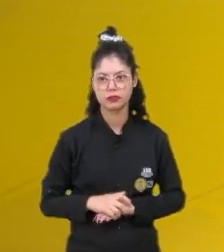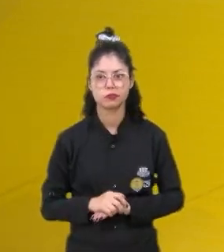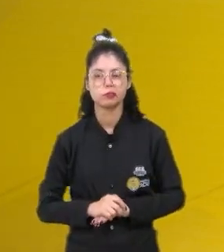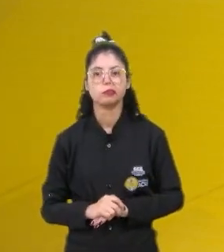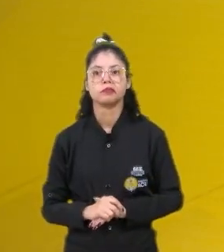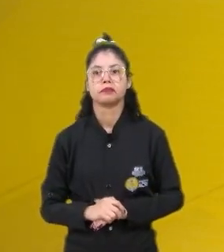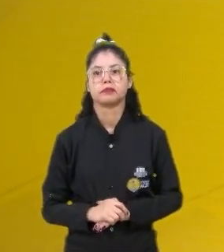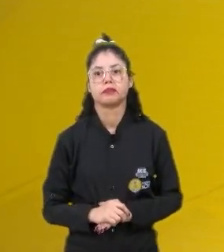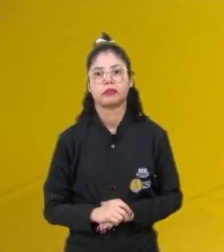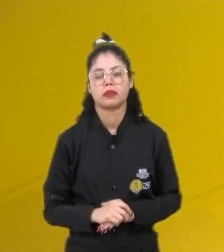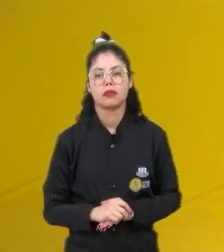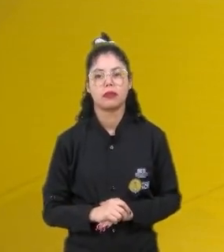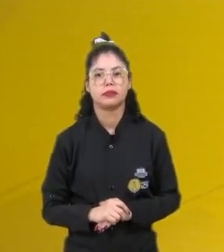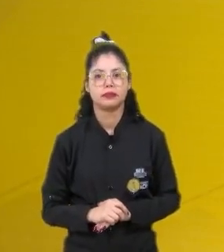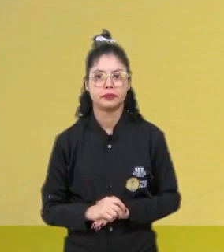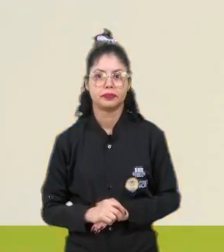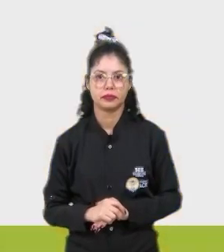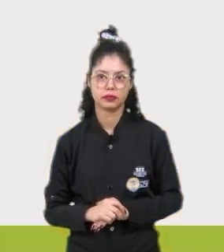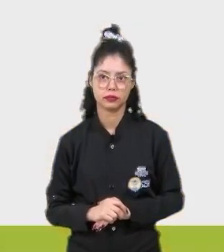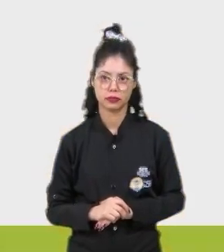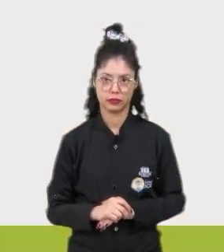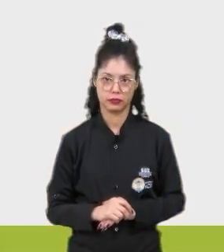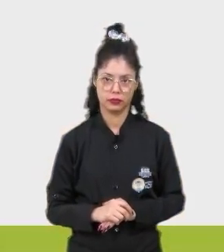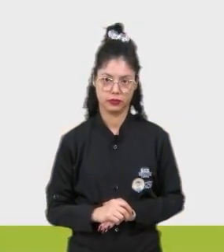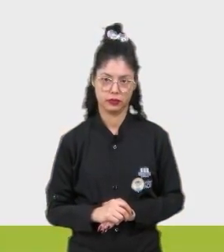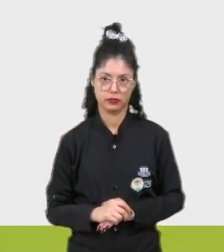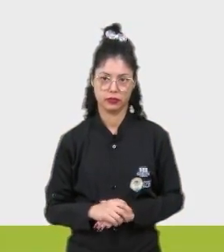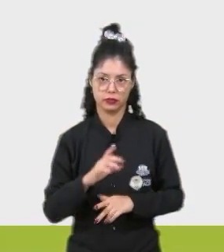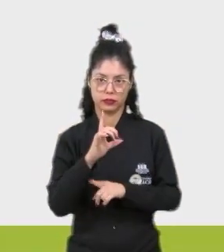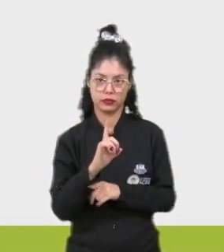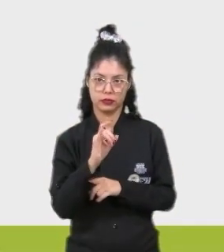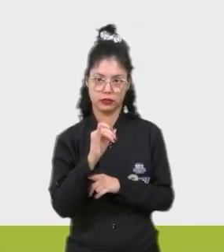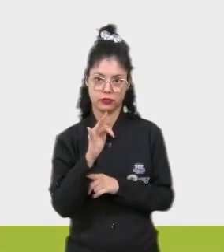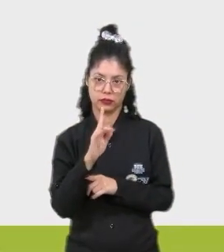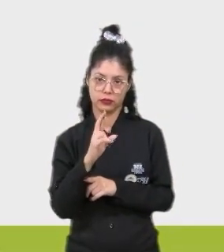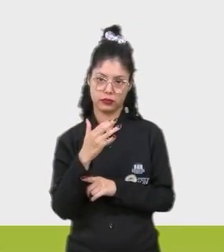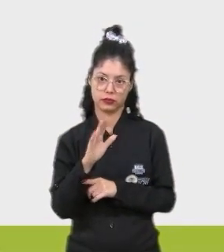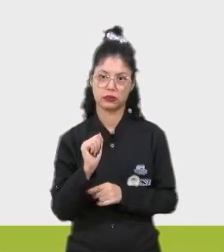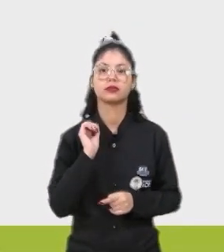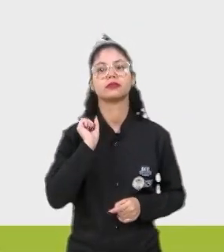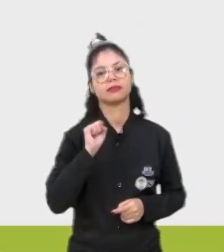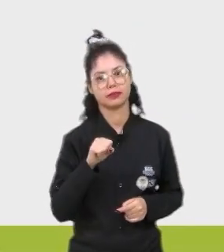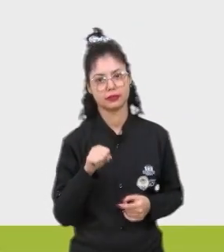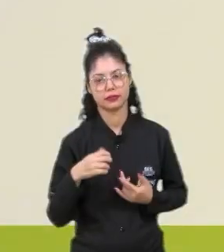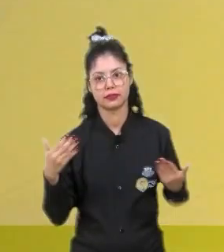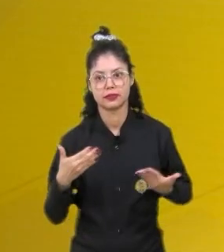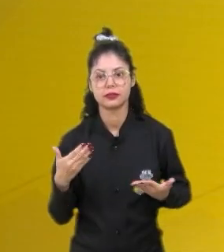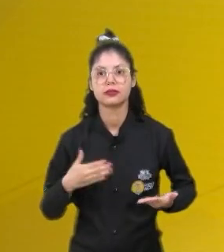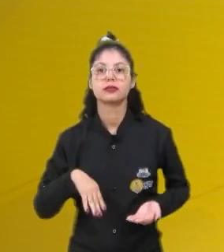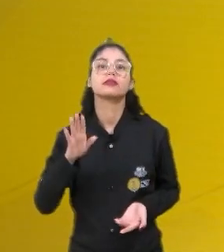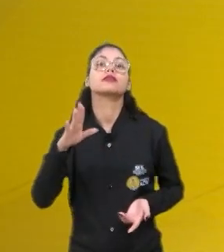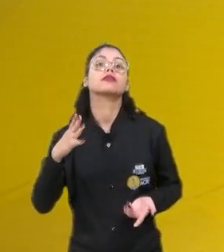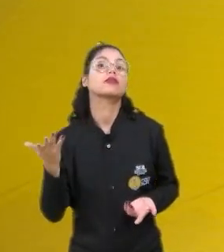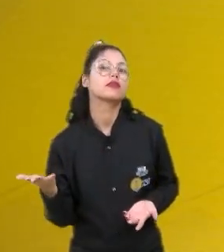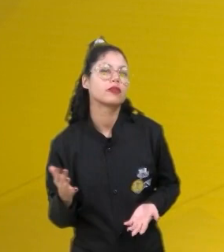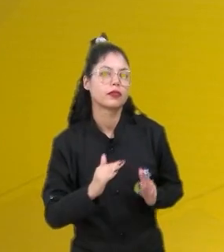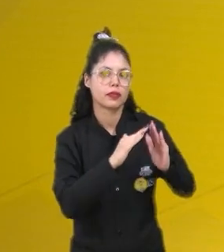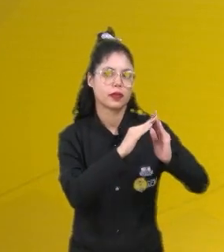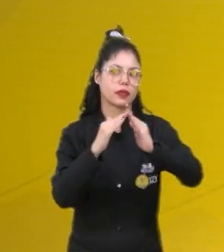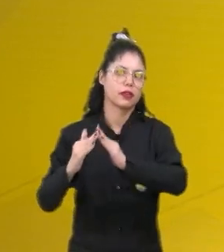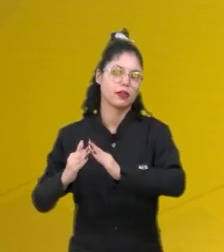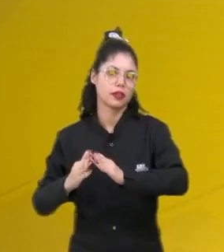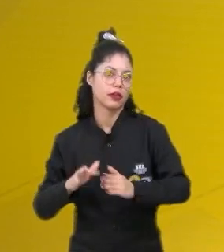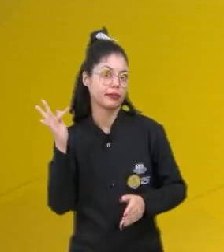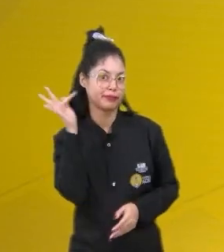emitido, tá bom? Então isso é a refração, muda a direção. Difração, agora sim. Quem aí tem aquela vizinha ou